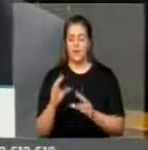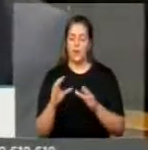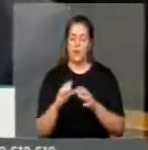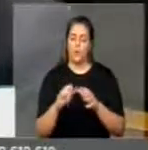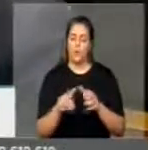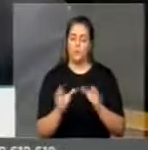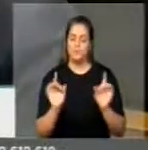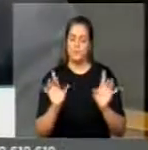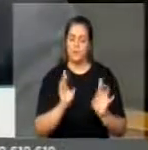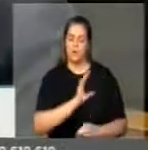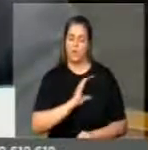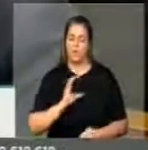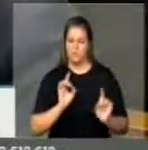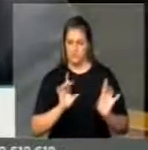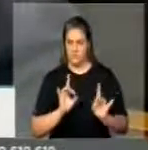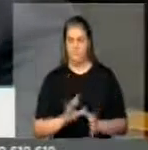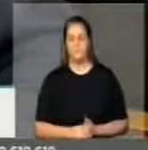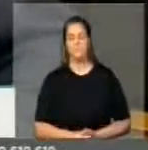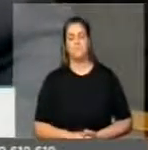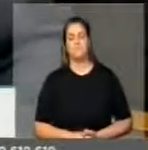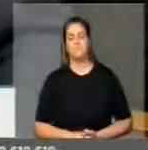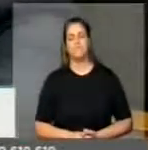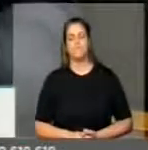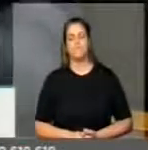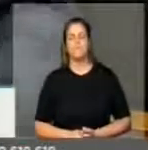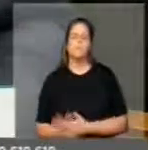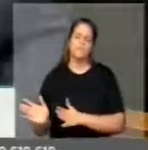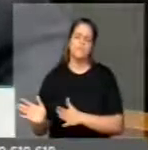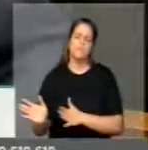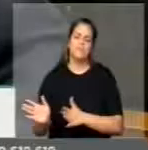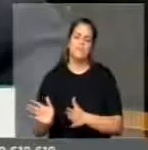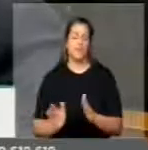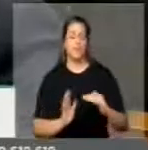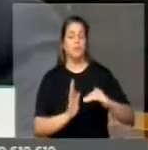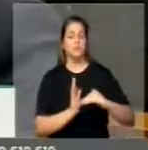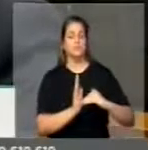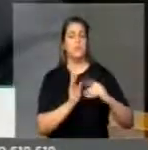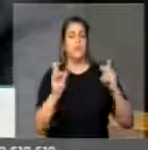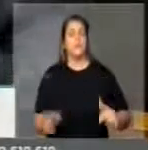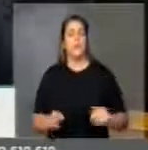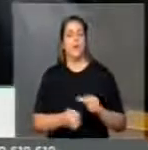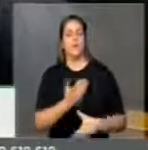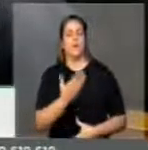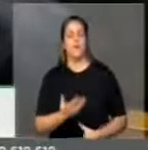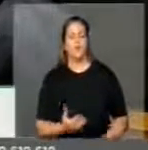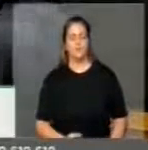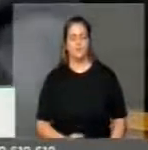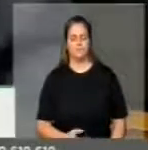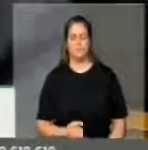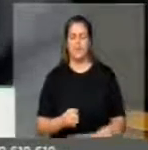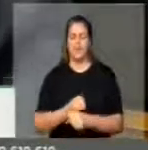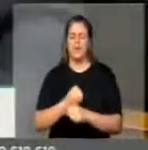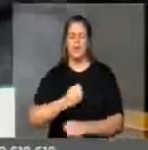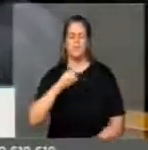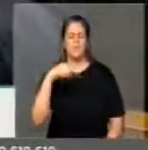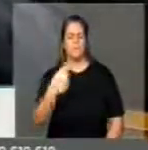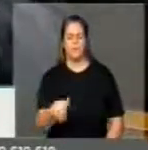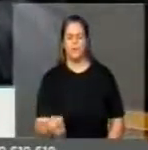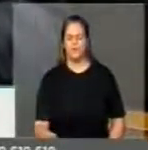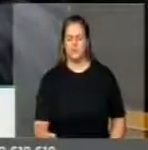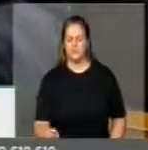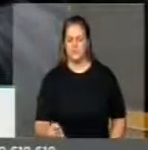intervalo, o Senado fez uma proposição igual a essa natureza, muitos anos depois, e no